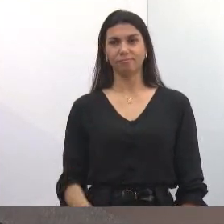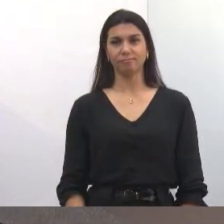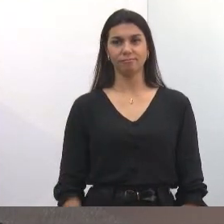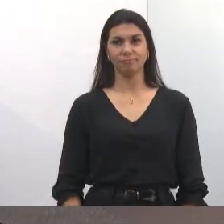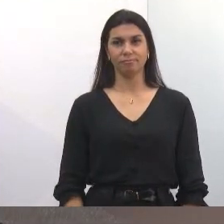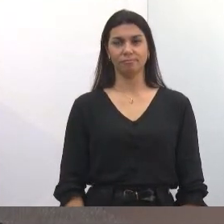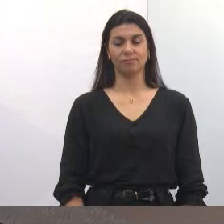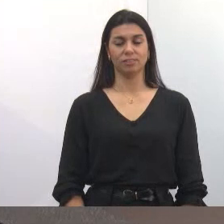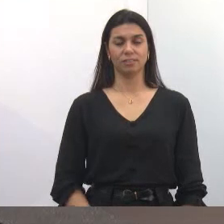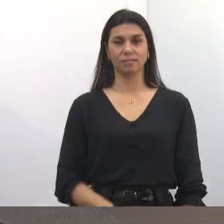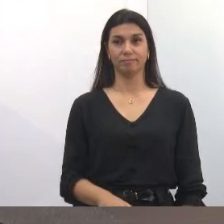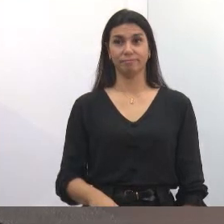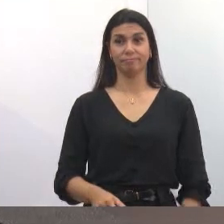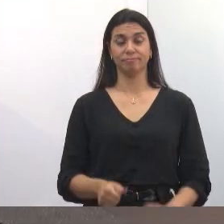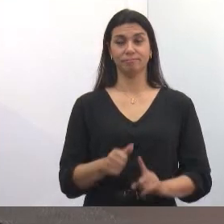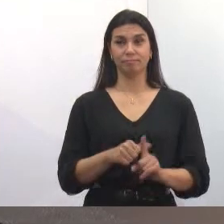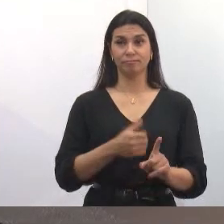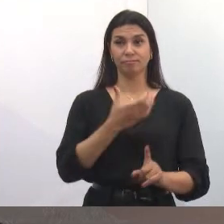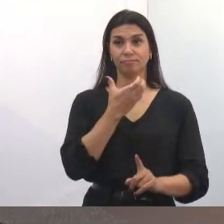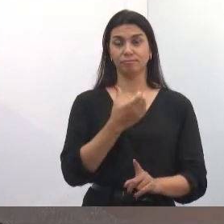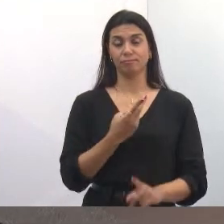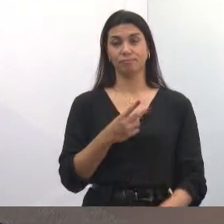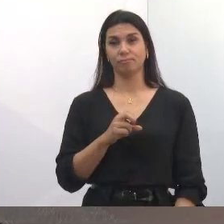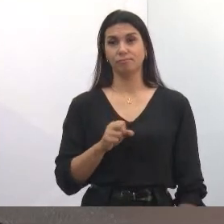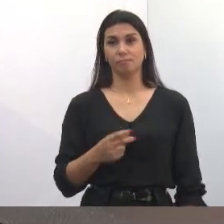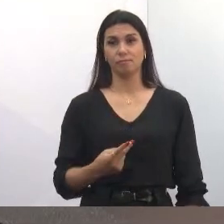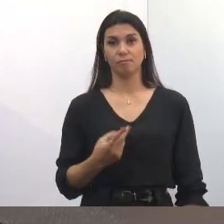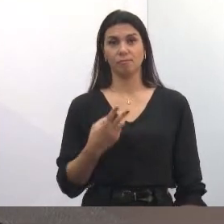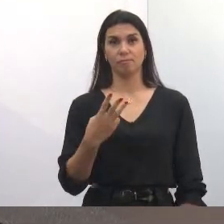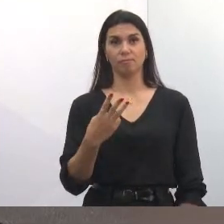R$ 2.501.957. Dezembro de 2023,